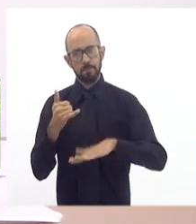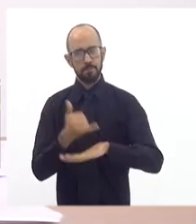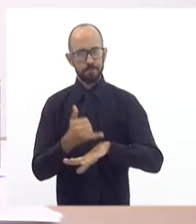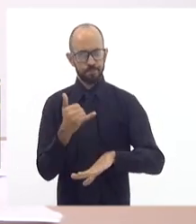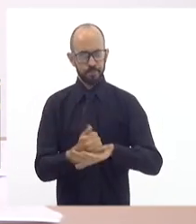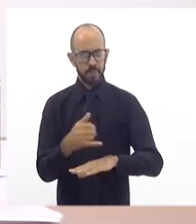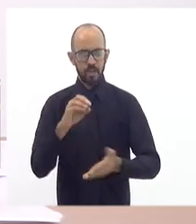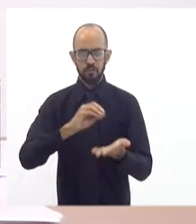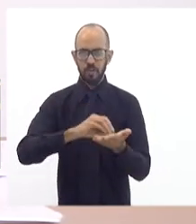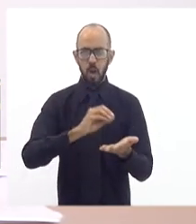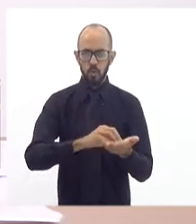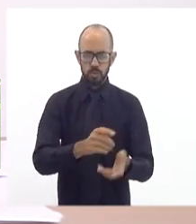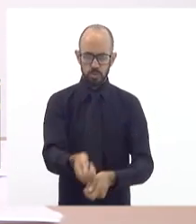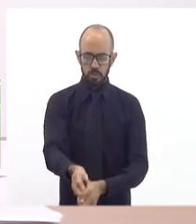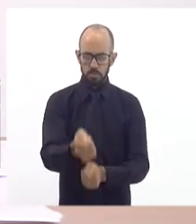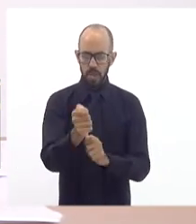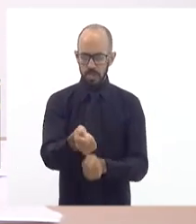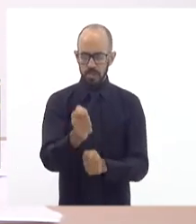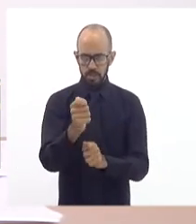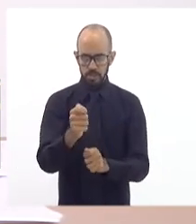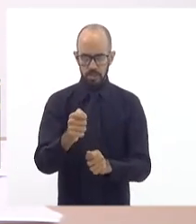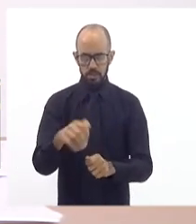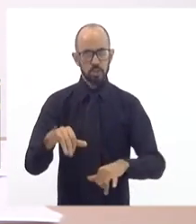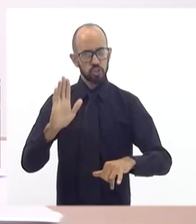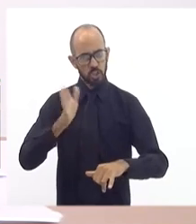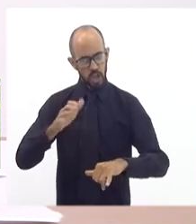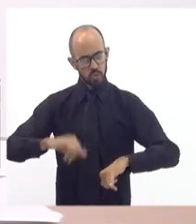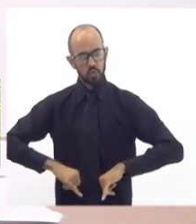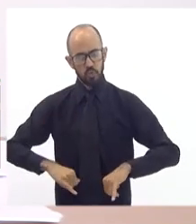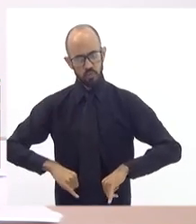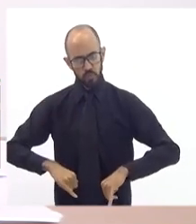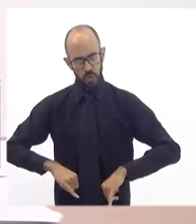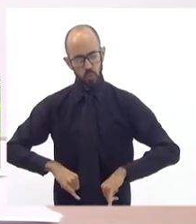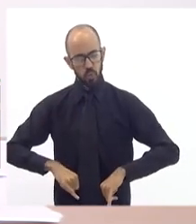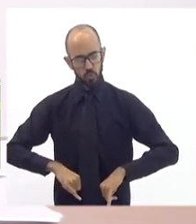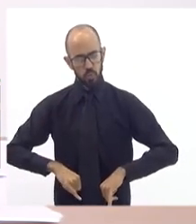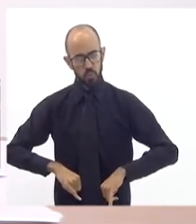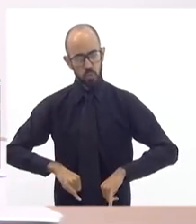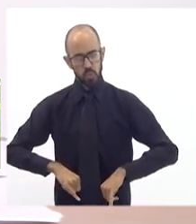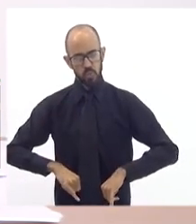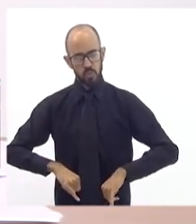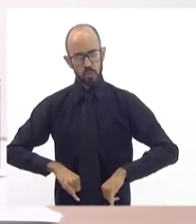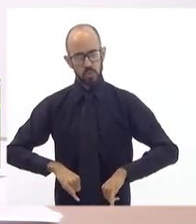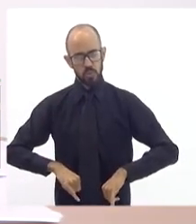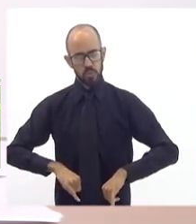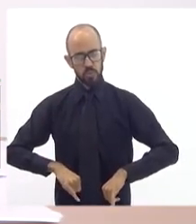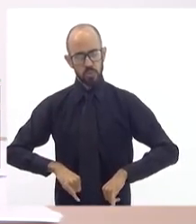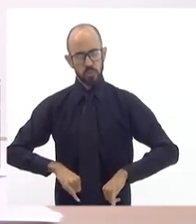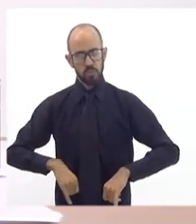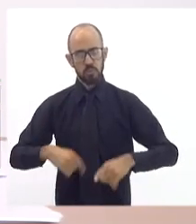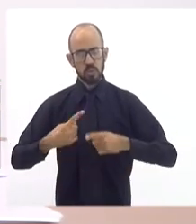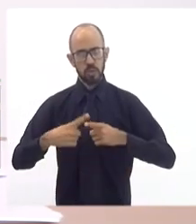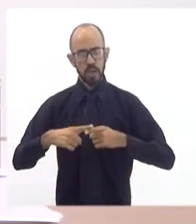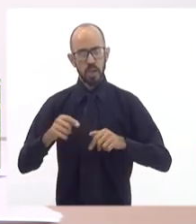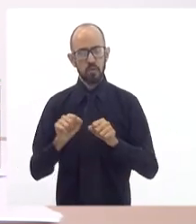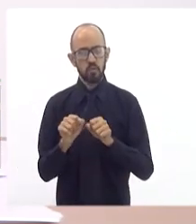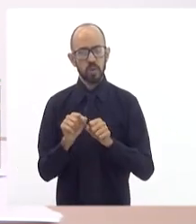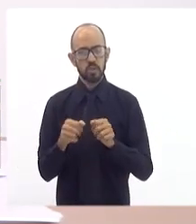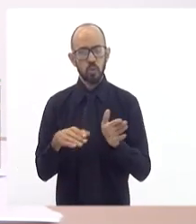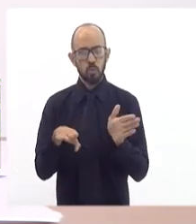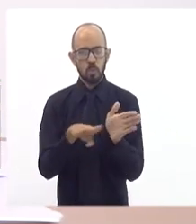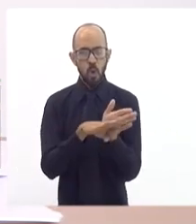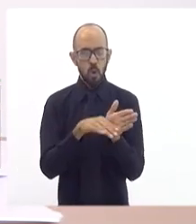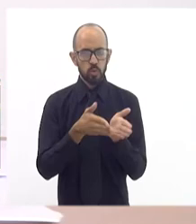as pessoas que lá Residem colônia de pesca sofreu muito com a Siderúrgica do Atlântico que não fez sócio erros que também fiz um posto